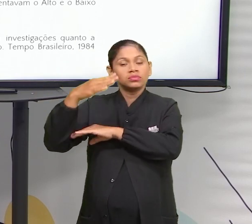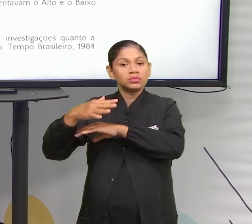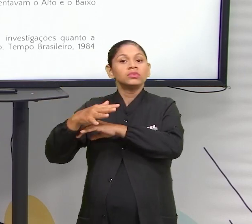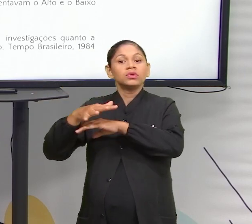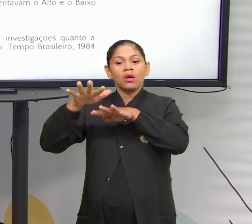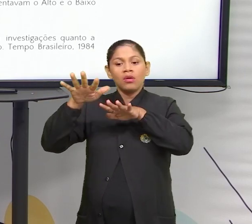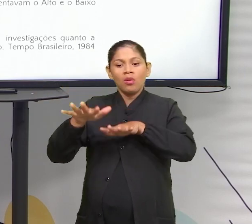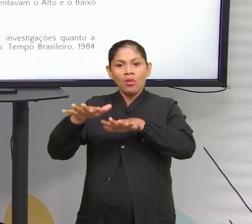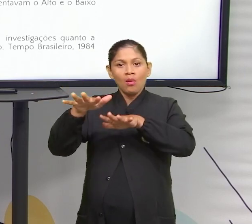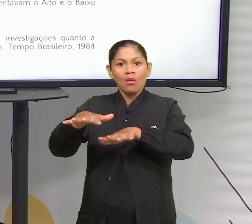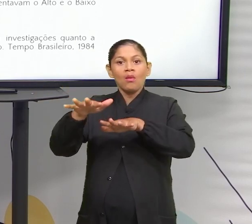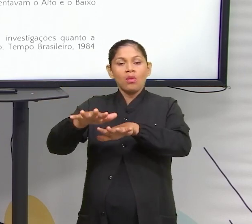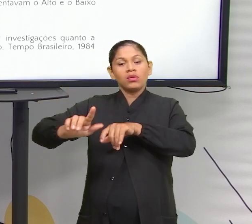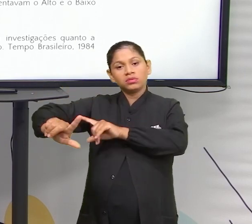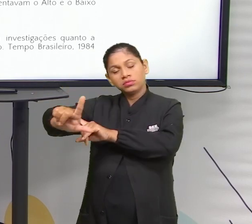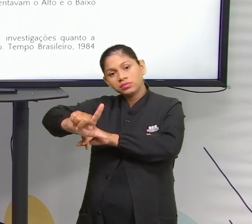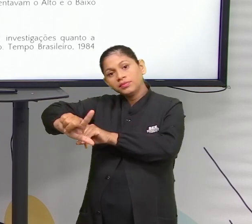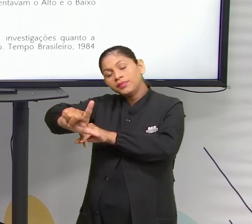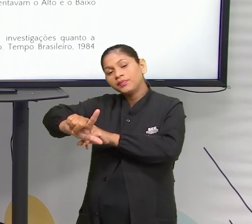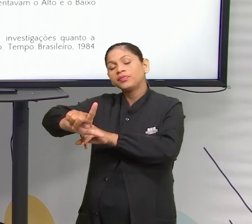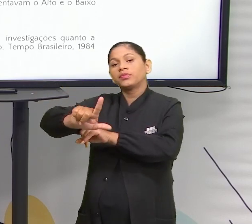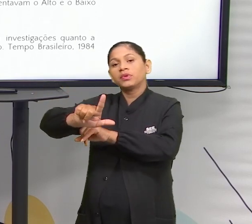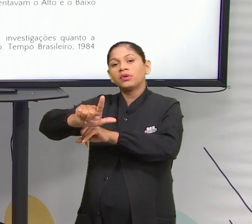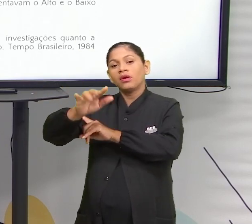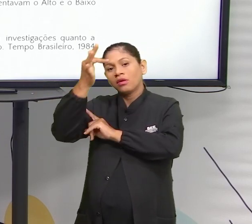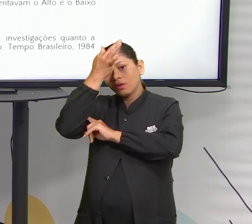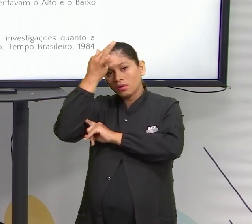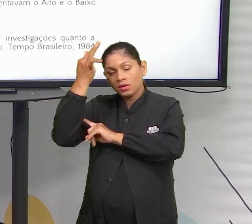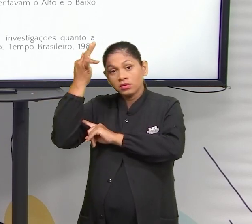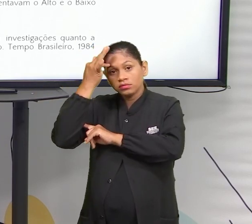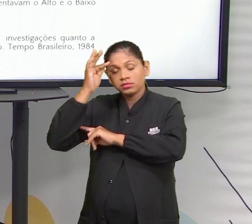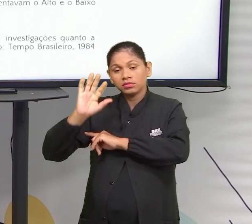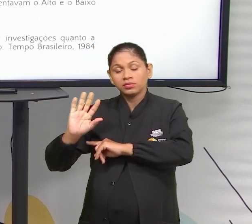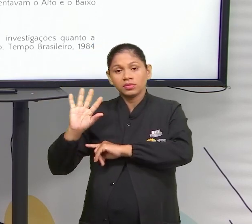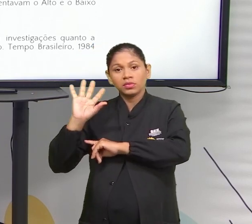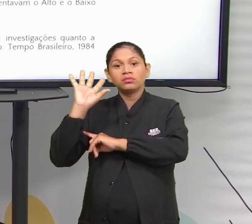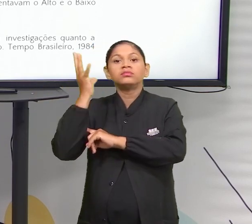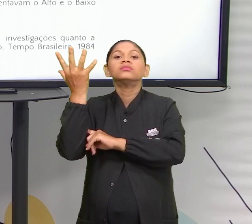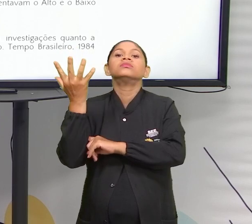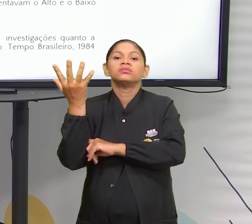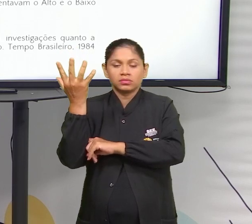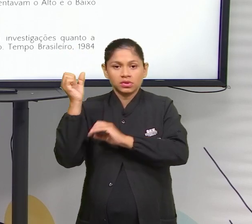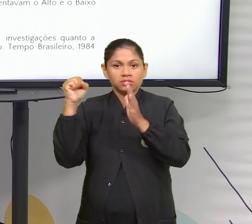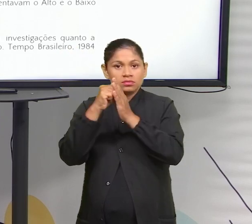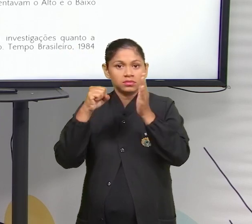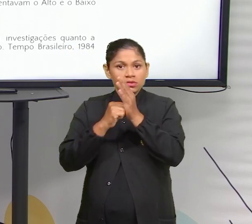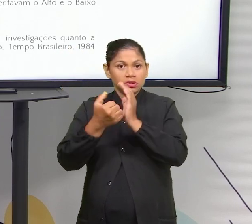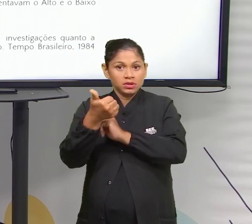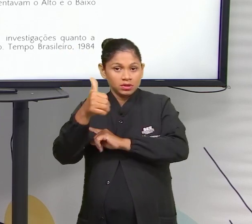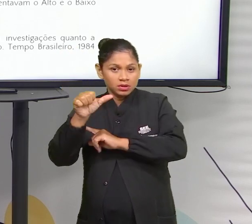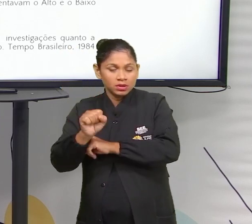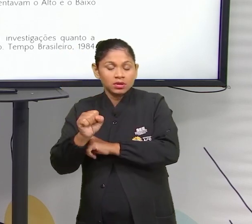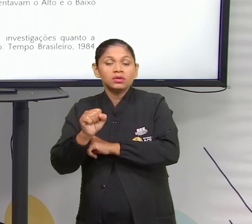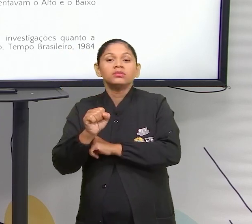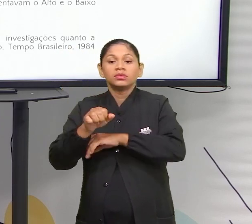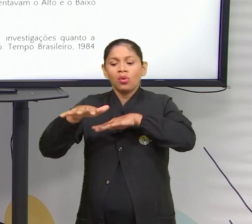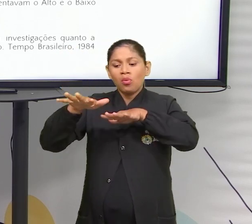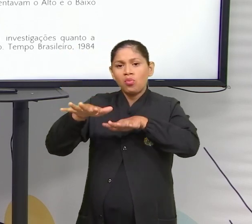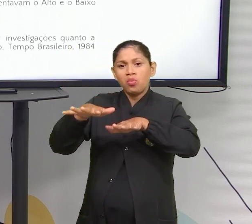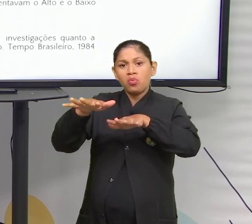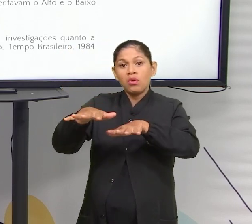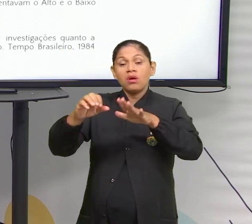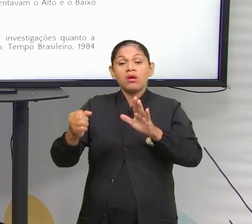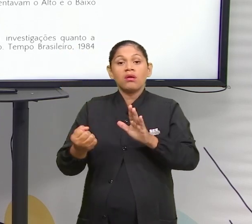movimento cultural, um movimento filosófico que acontece no século XVIII. E esse movimento, ele surge justamente na